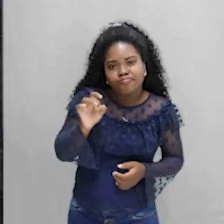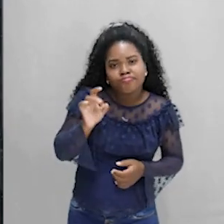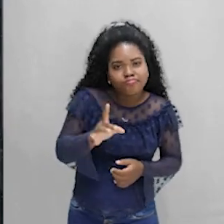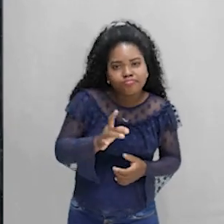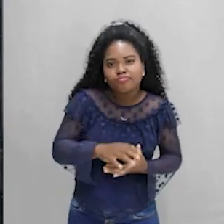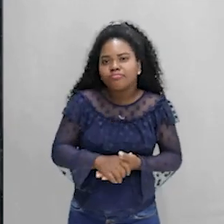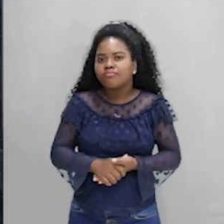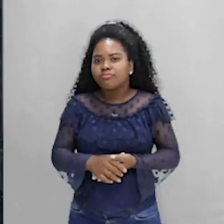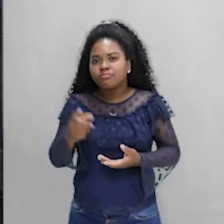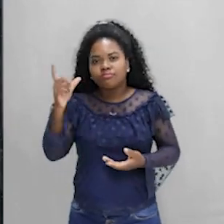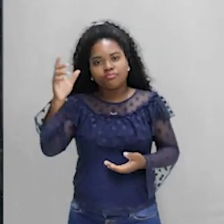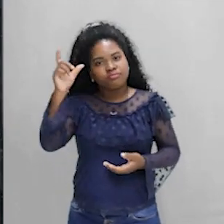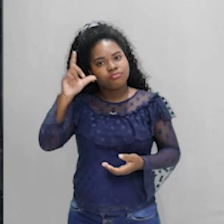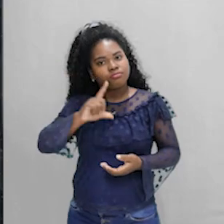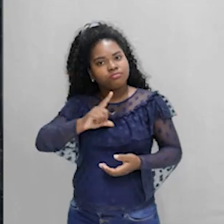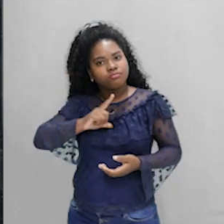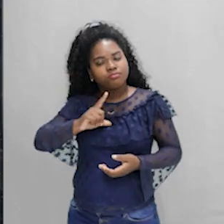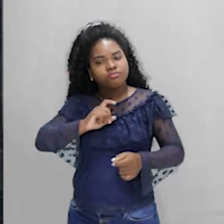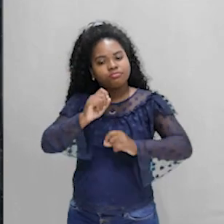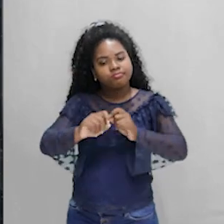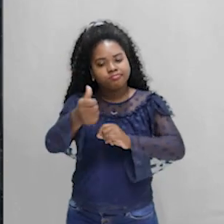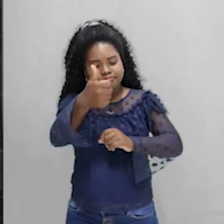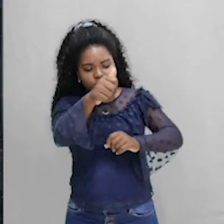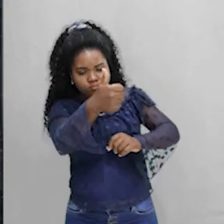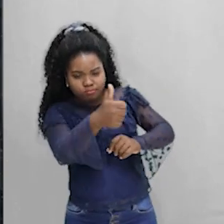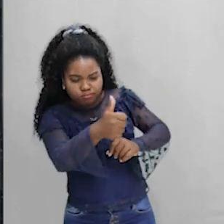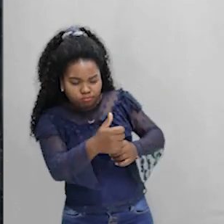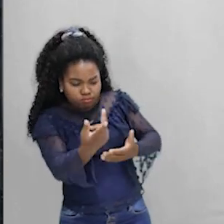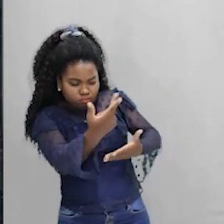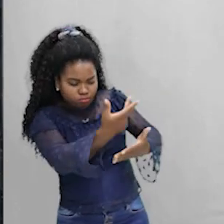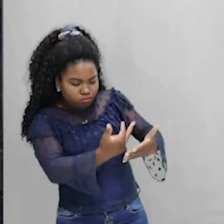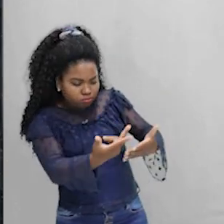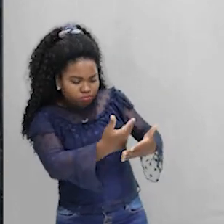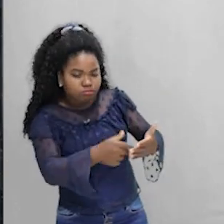dinheiro. Temos que analisar muito